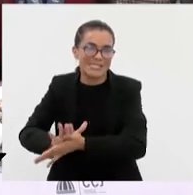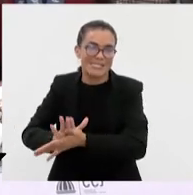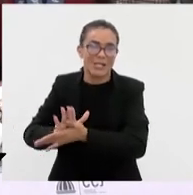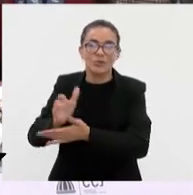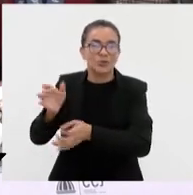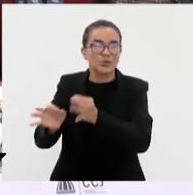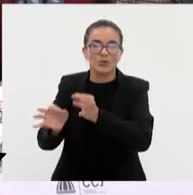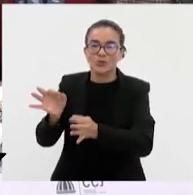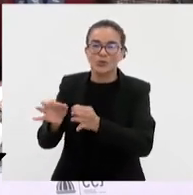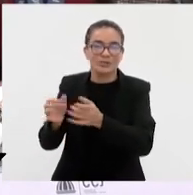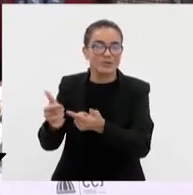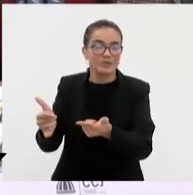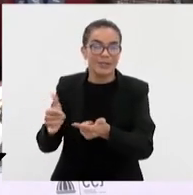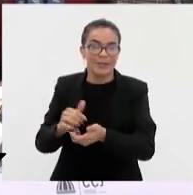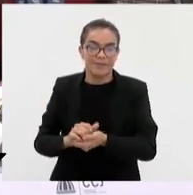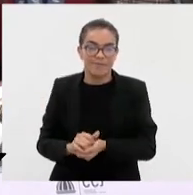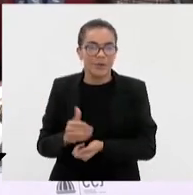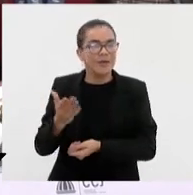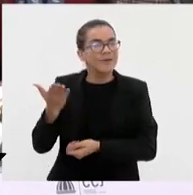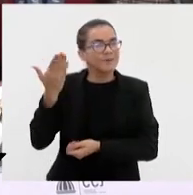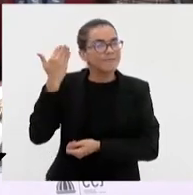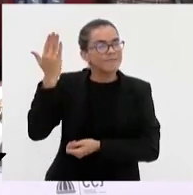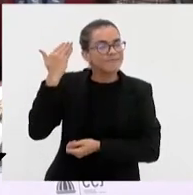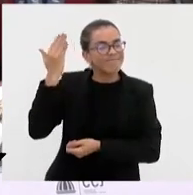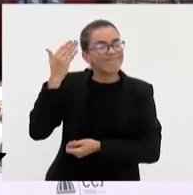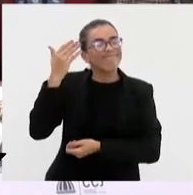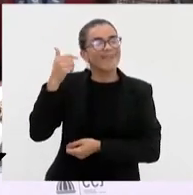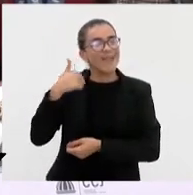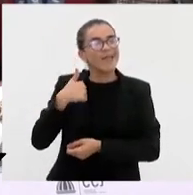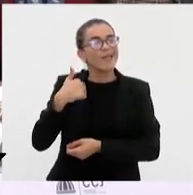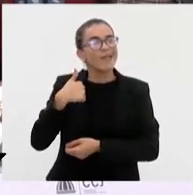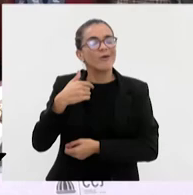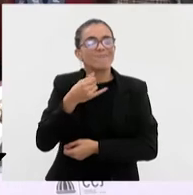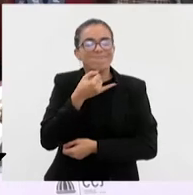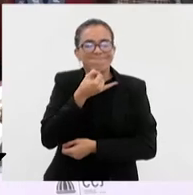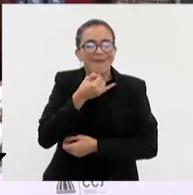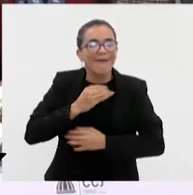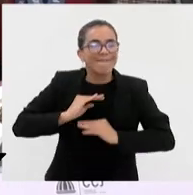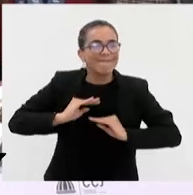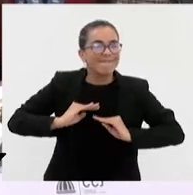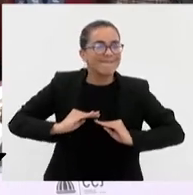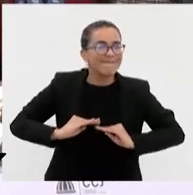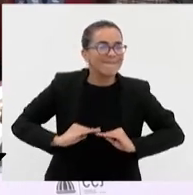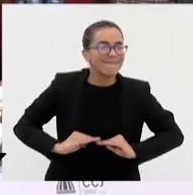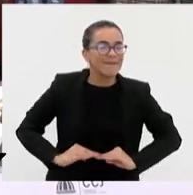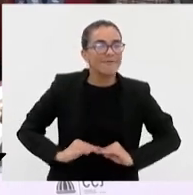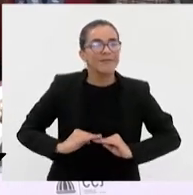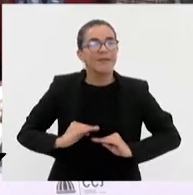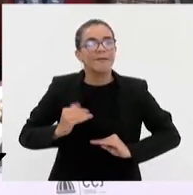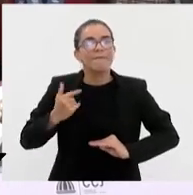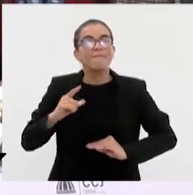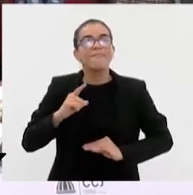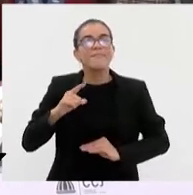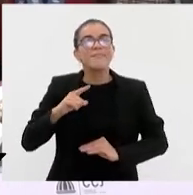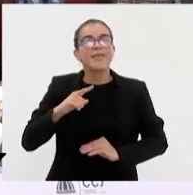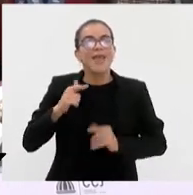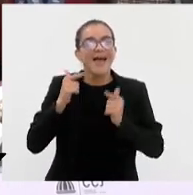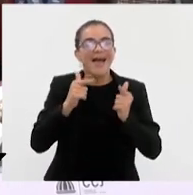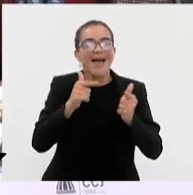é o ponto. E outro dia, e eu fiquei até eu fiquei triste em ver. Outro dia estava rolando um meme na